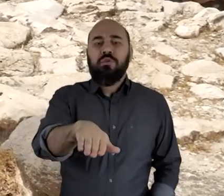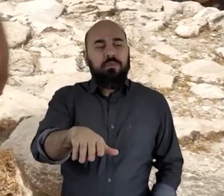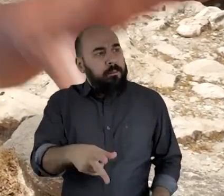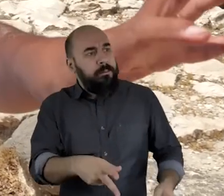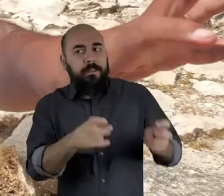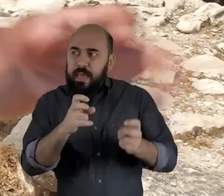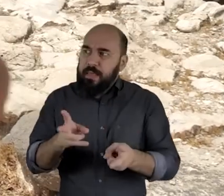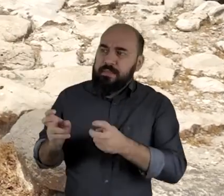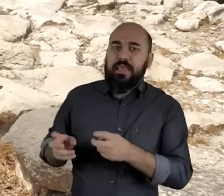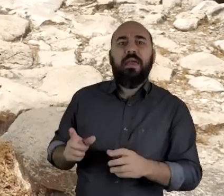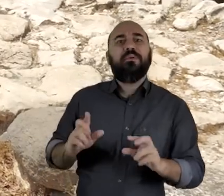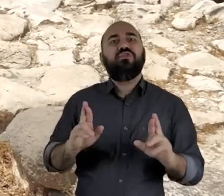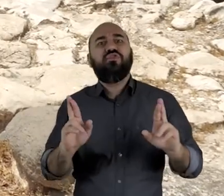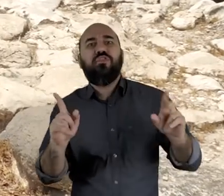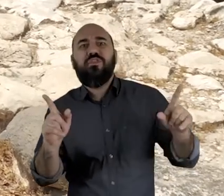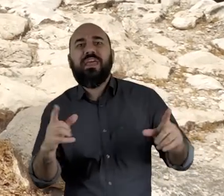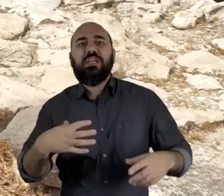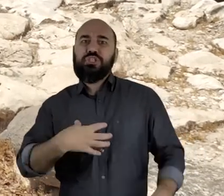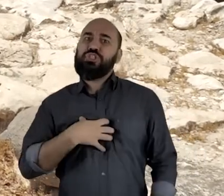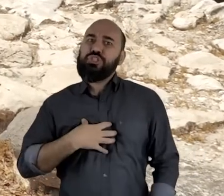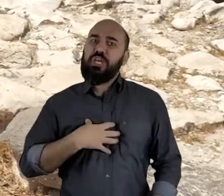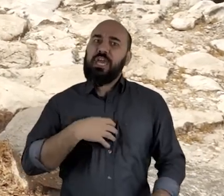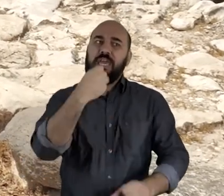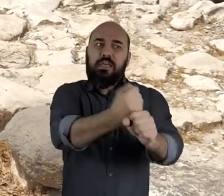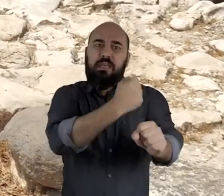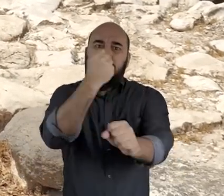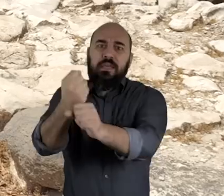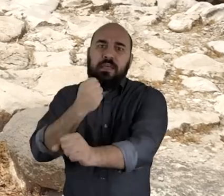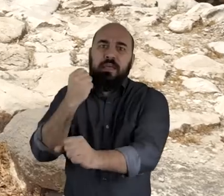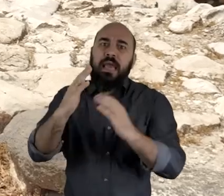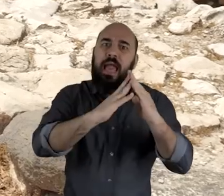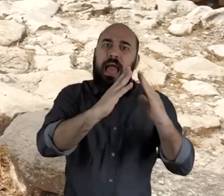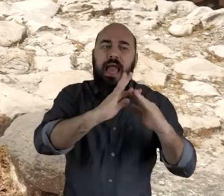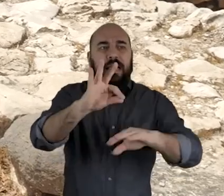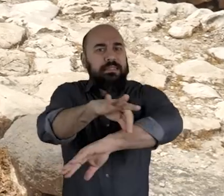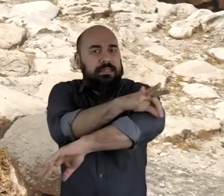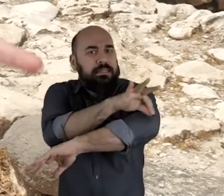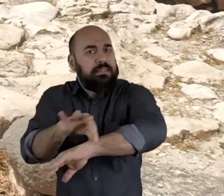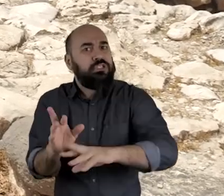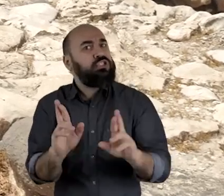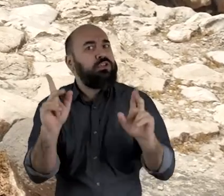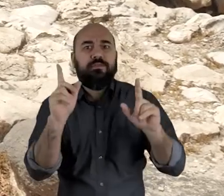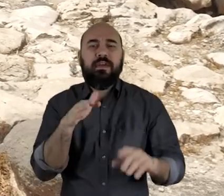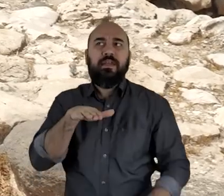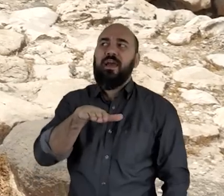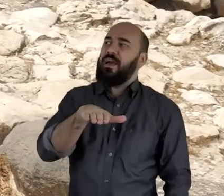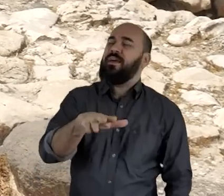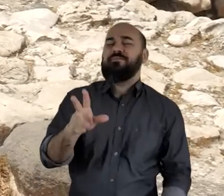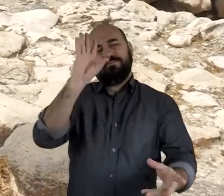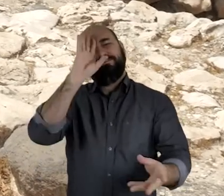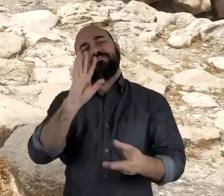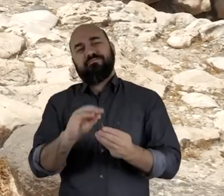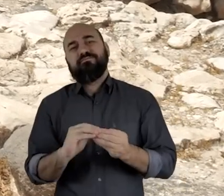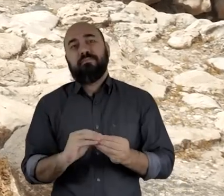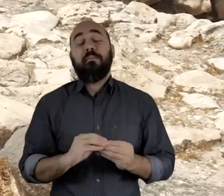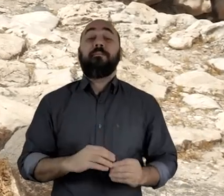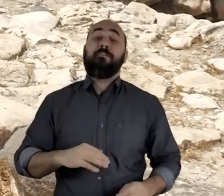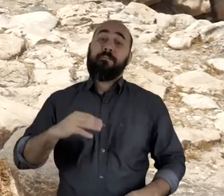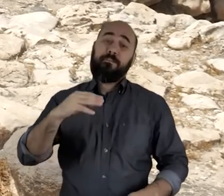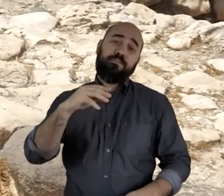perceber que saiu de um estado e entrou no outro, porque a arquitetura mostra uma diferença cultural muito grande. Percebeu? Da